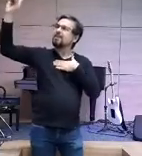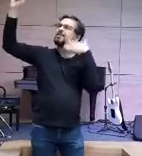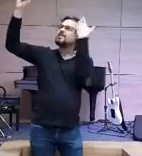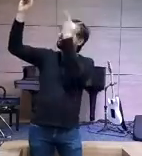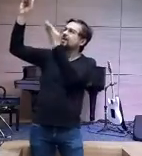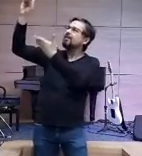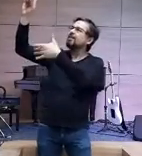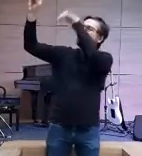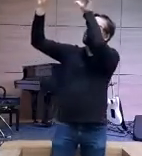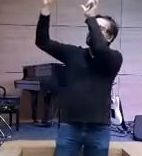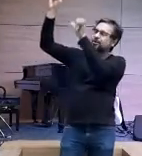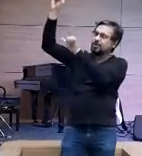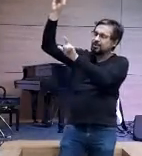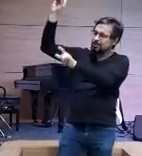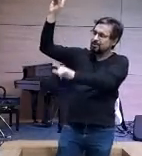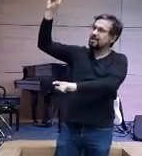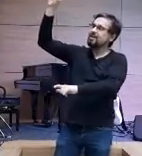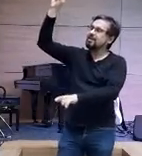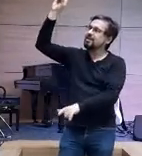é